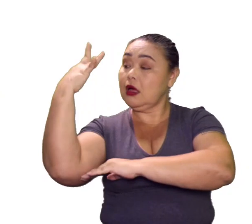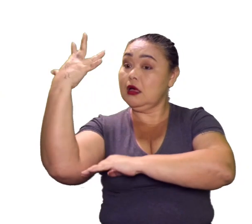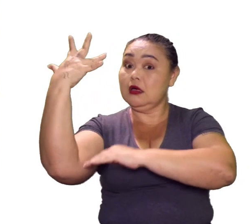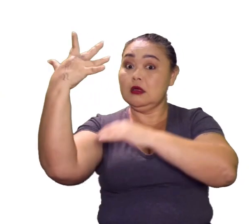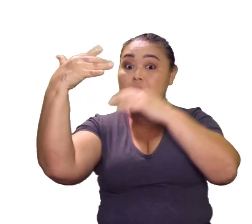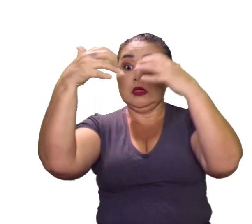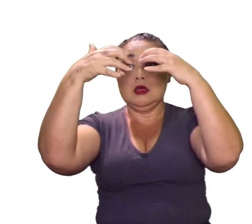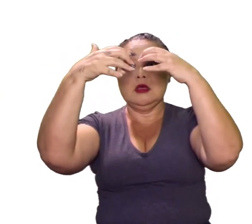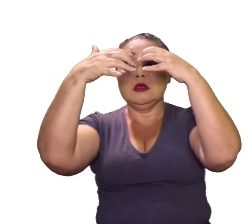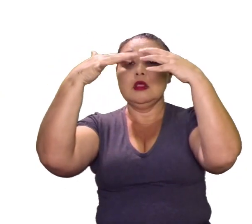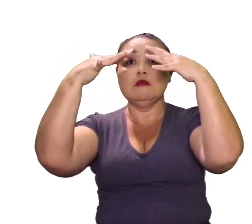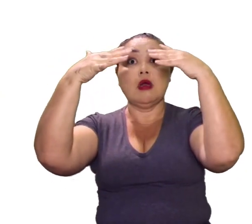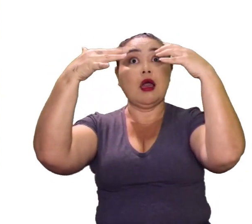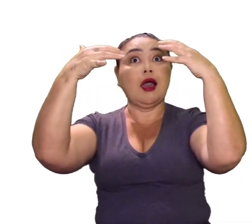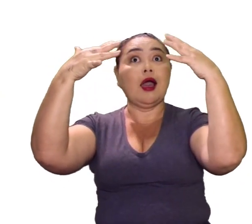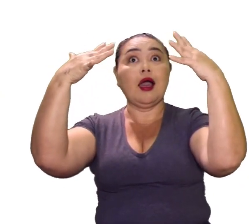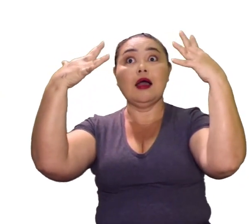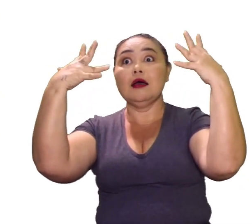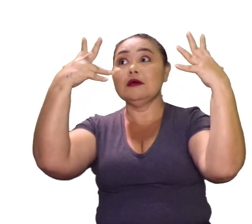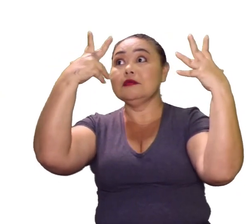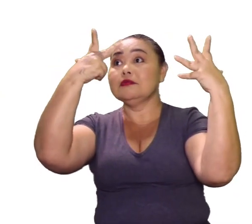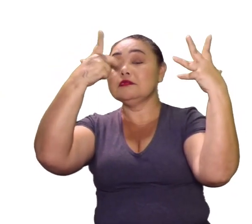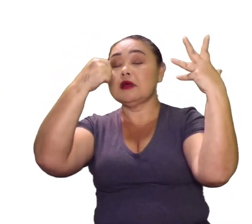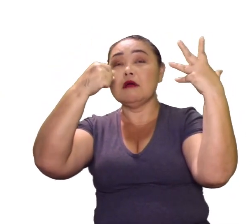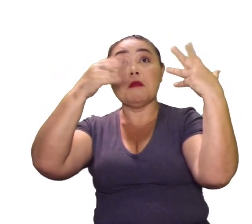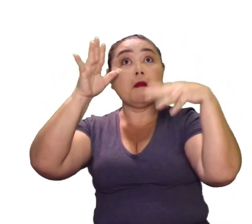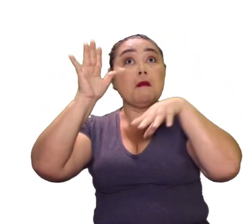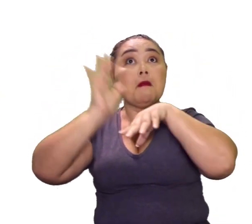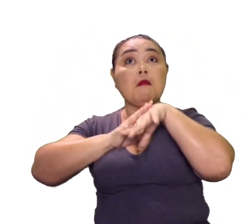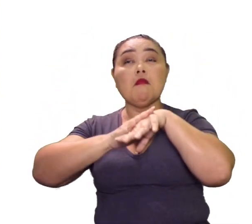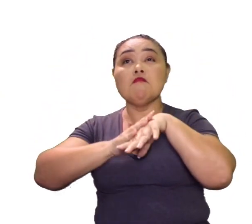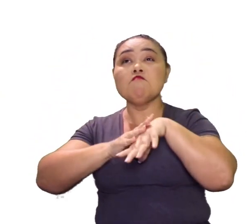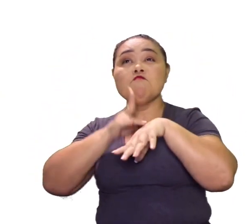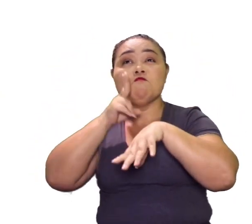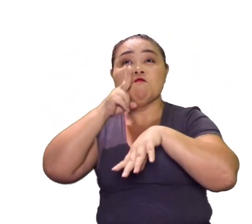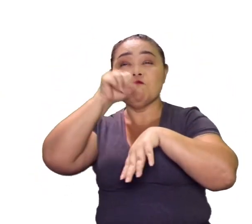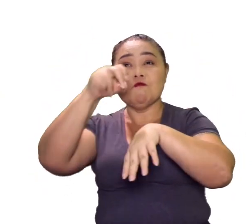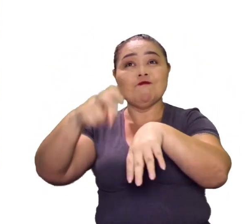mata exuberante, uma mata bem verdejante.